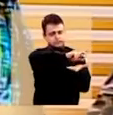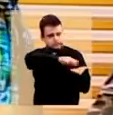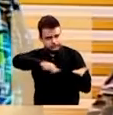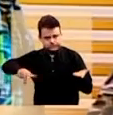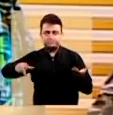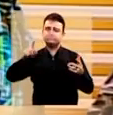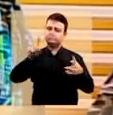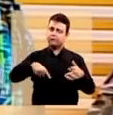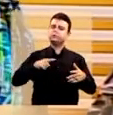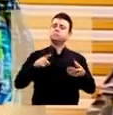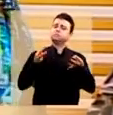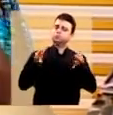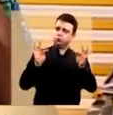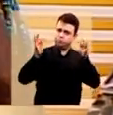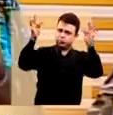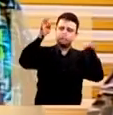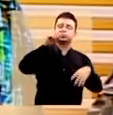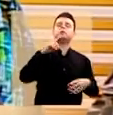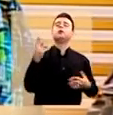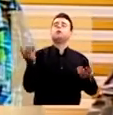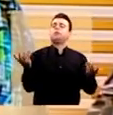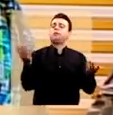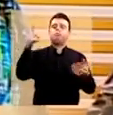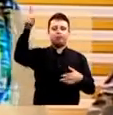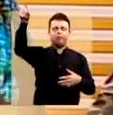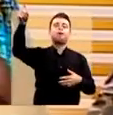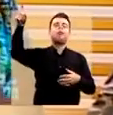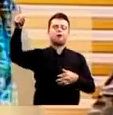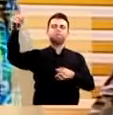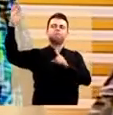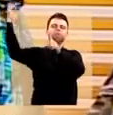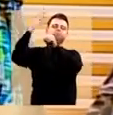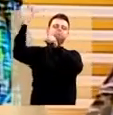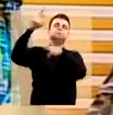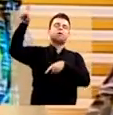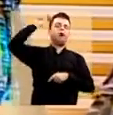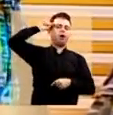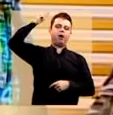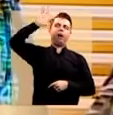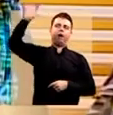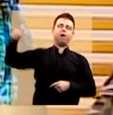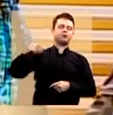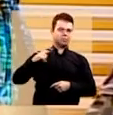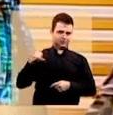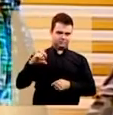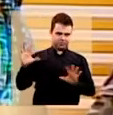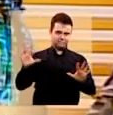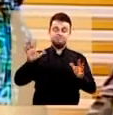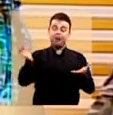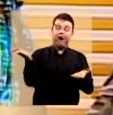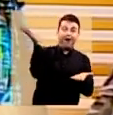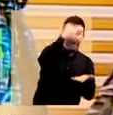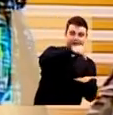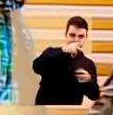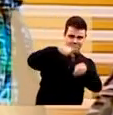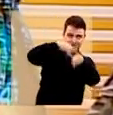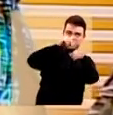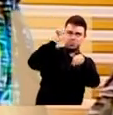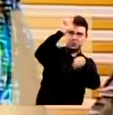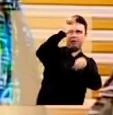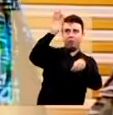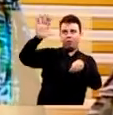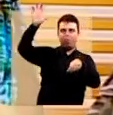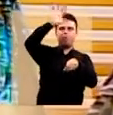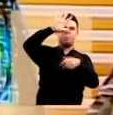várias tecnologias, vários conceitos que a África legou para a humanidade e que a gente, que o Ocidente